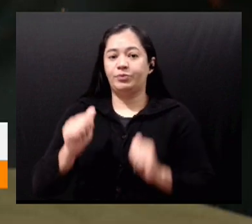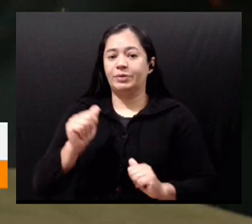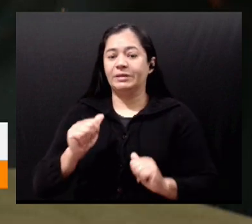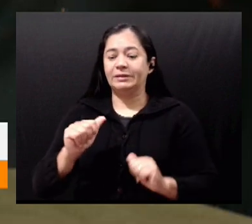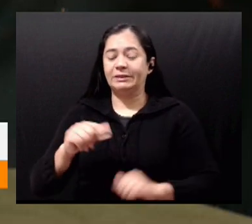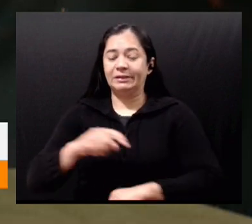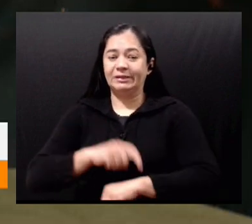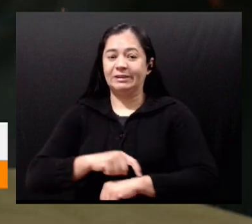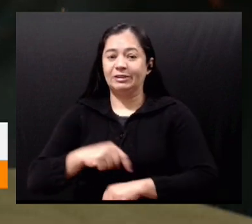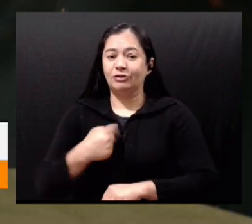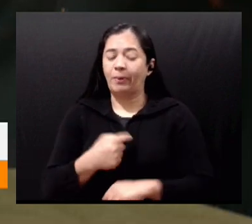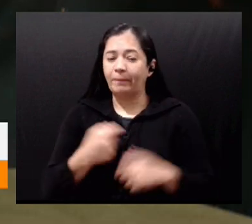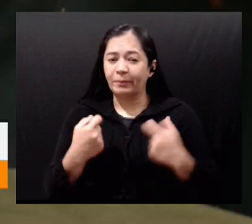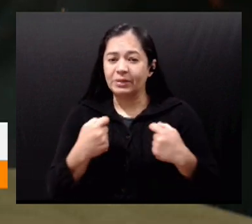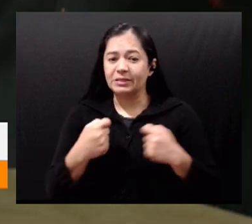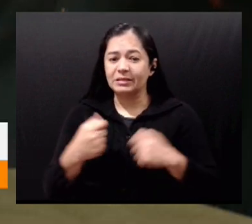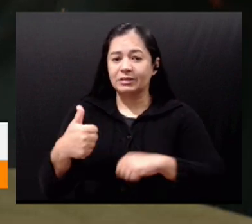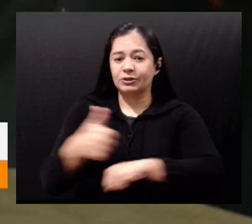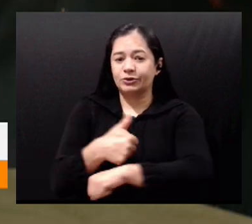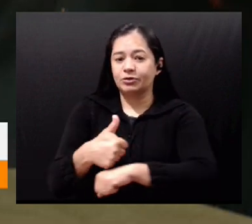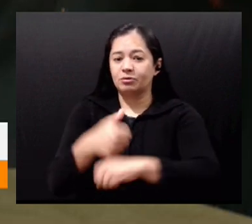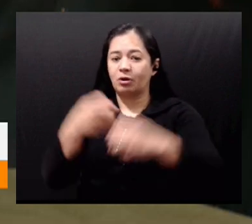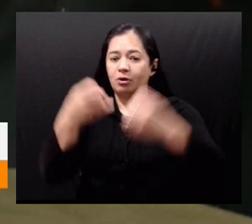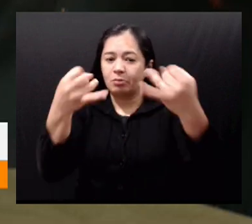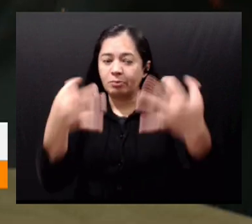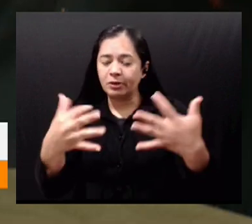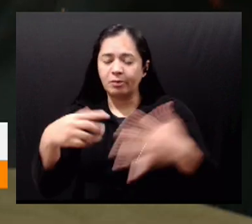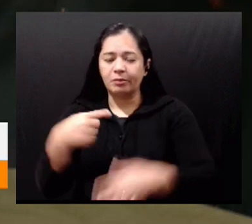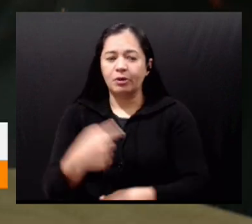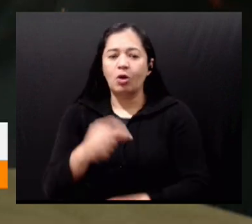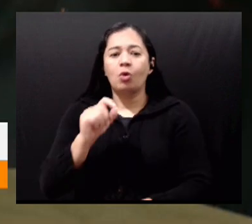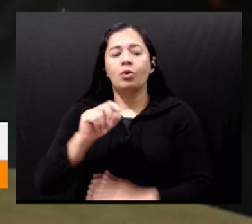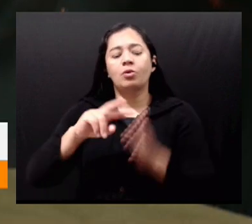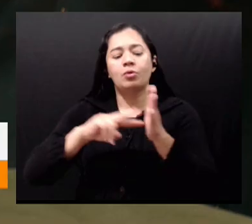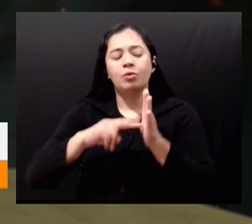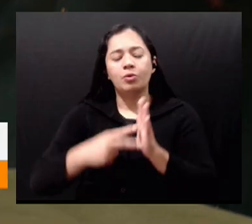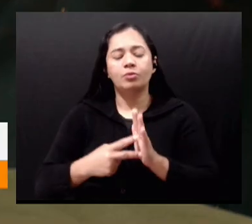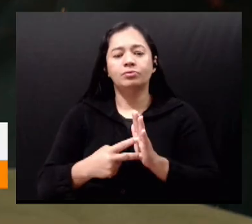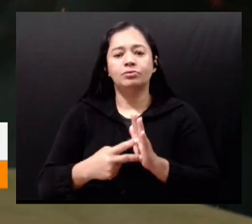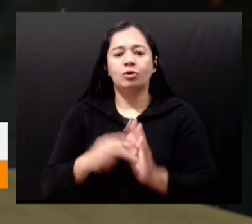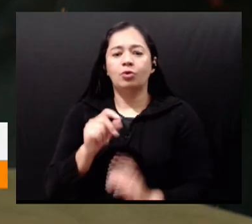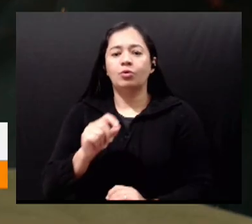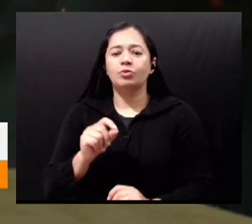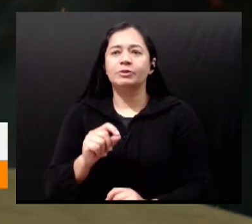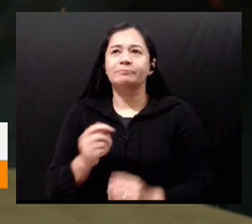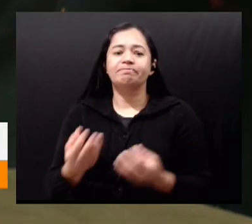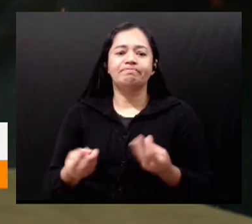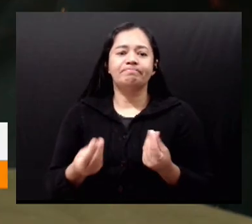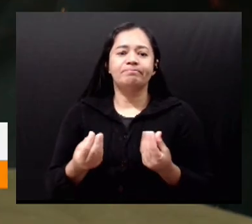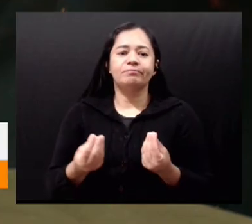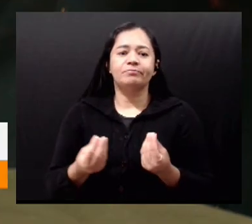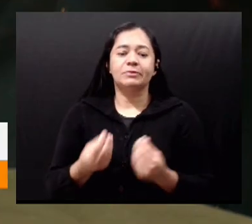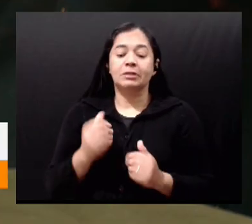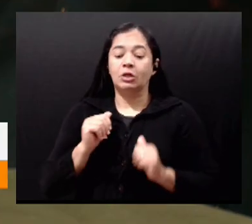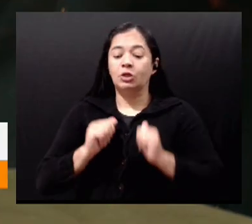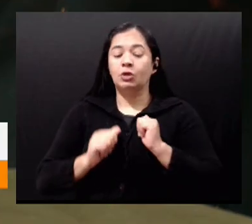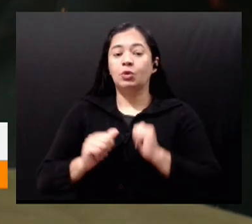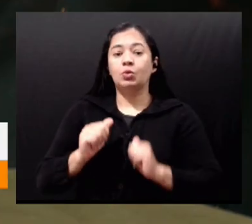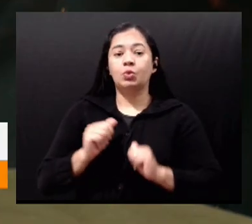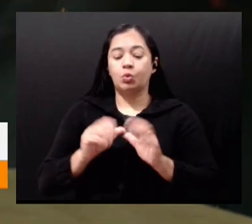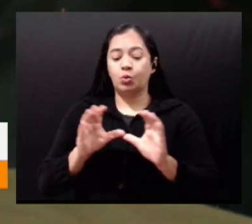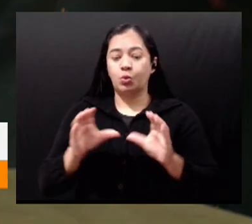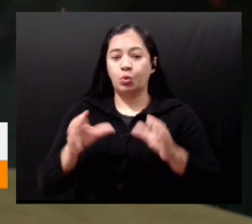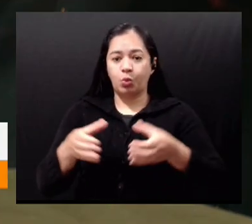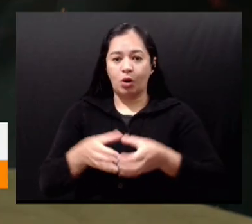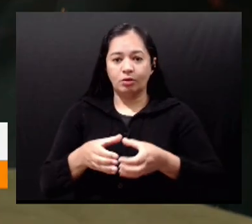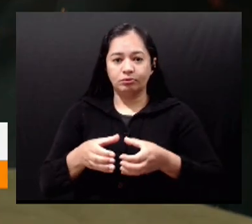de profissionais para explicar para a gente o que que é isso, né. O que é considerado uma ansiedade coletiva? Eu pergunto para